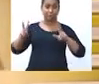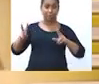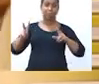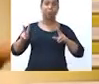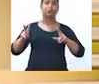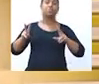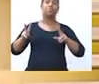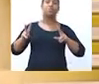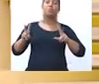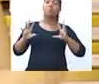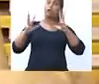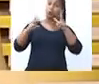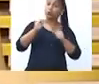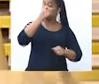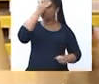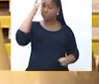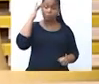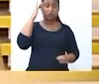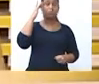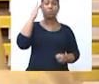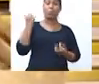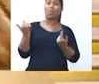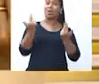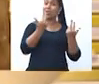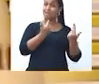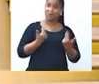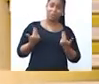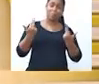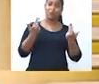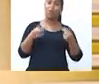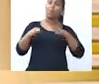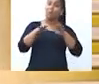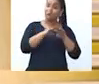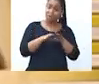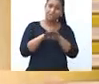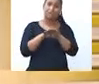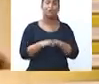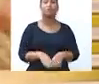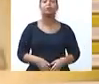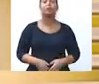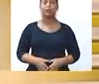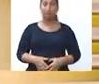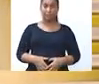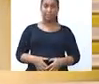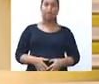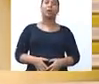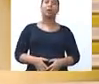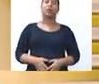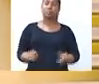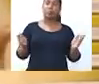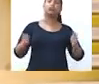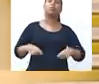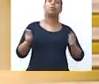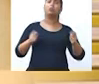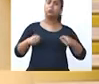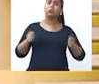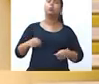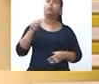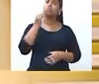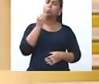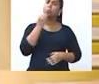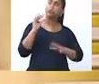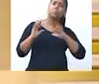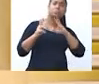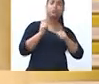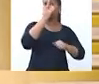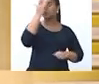que todos possam ser, de uma certa maneira, igual, né? A equidade é isso. Dar uma possibilidade de oportunidade a